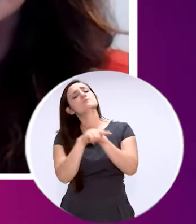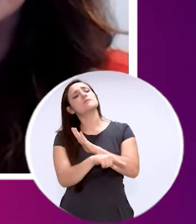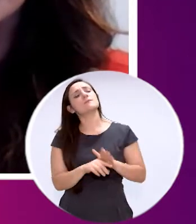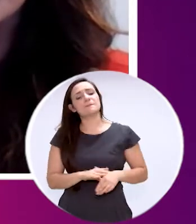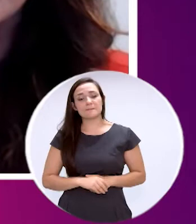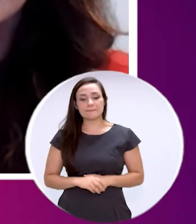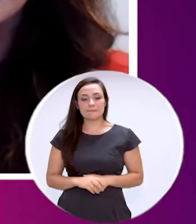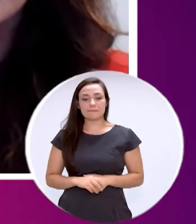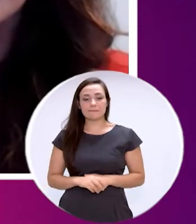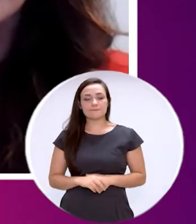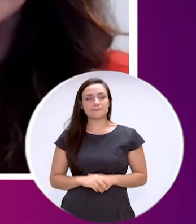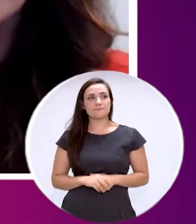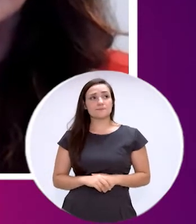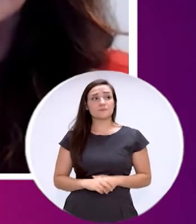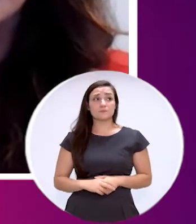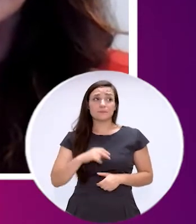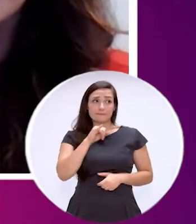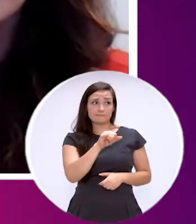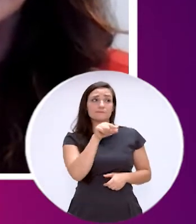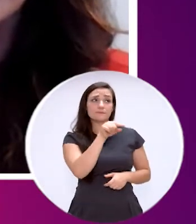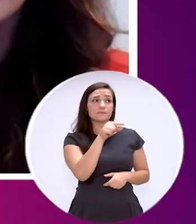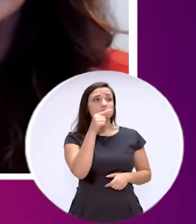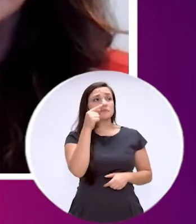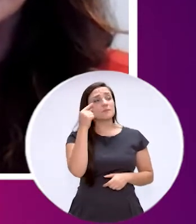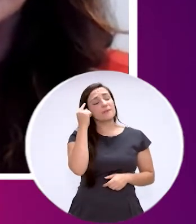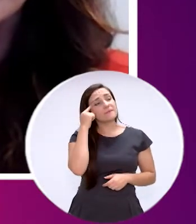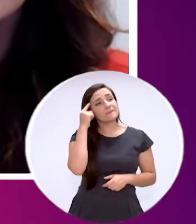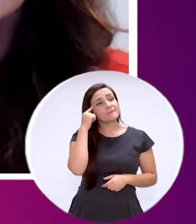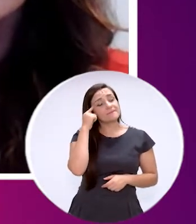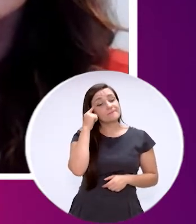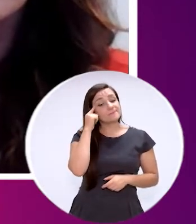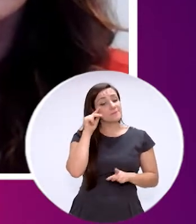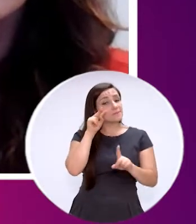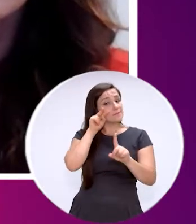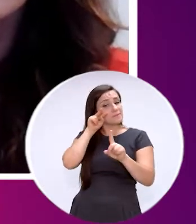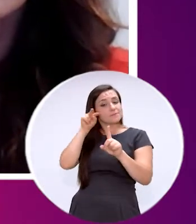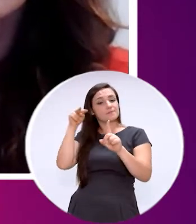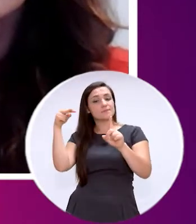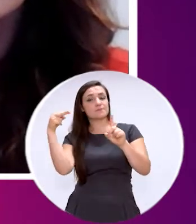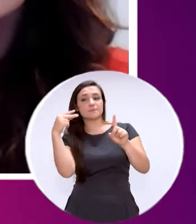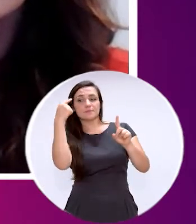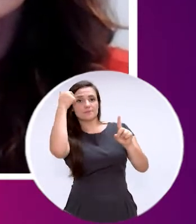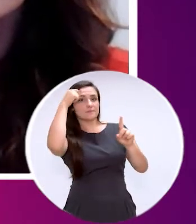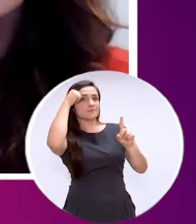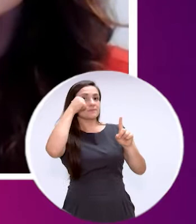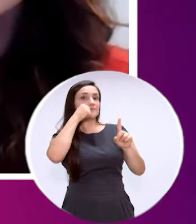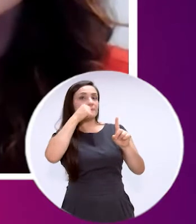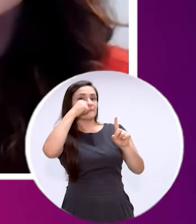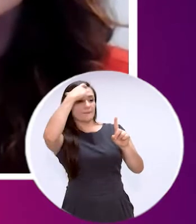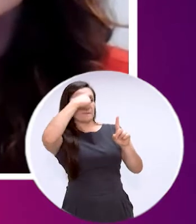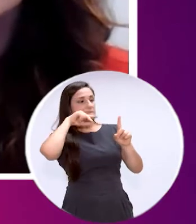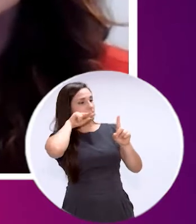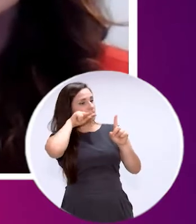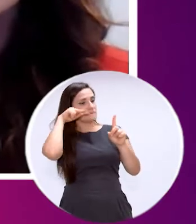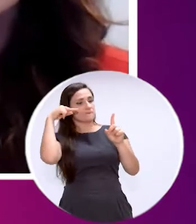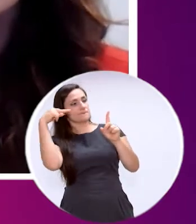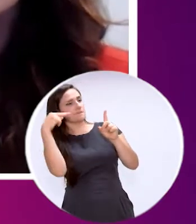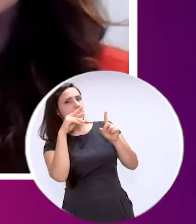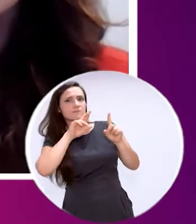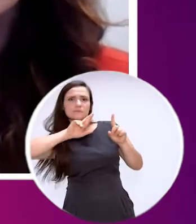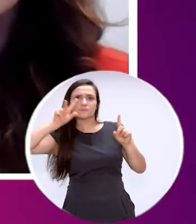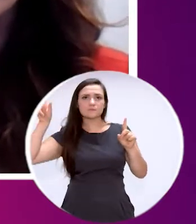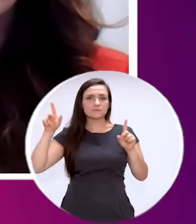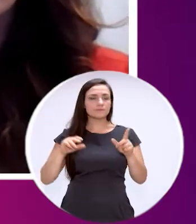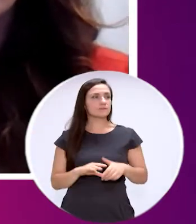o seguinte, se você acha que o olhar feminino, ele tem essa diferença? Por exemplo, você